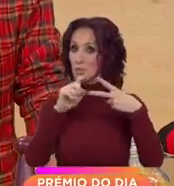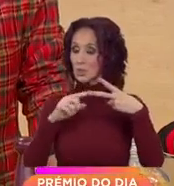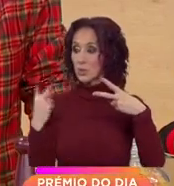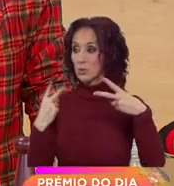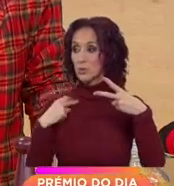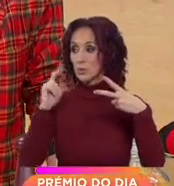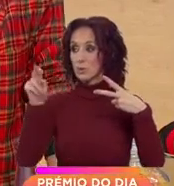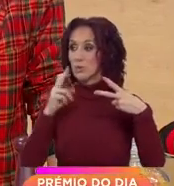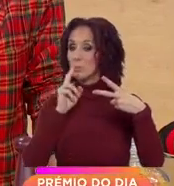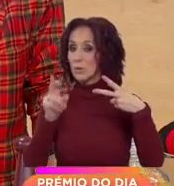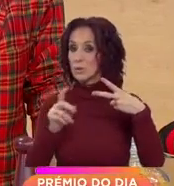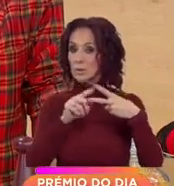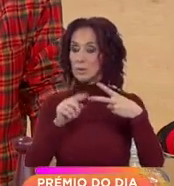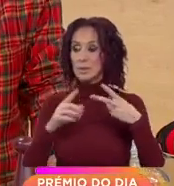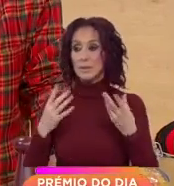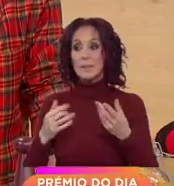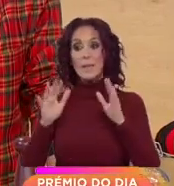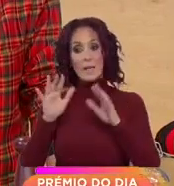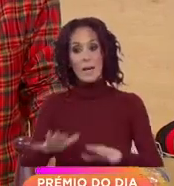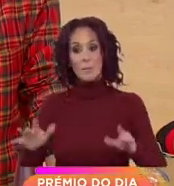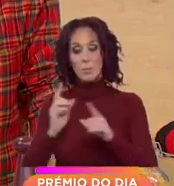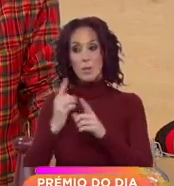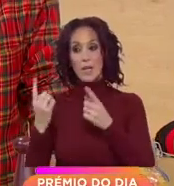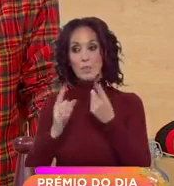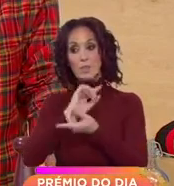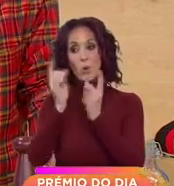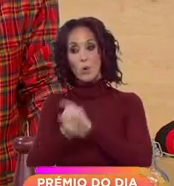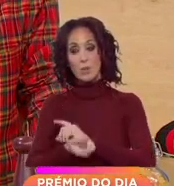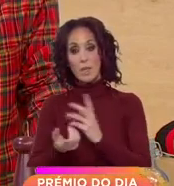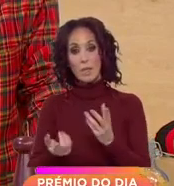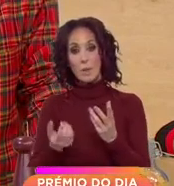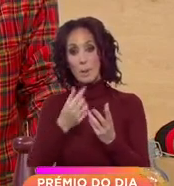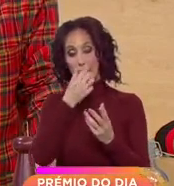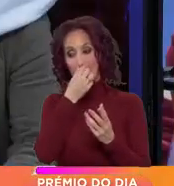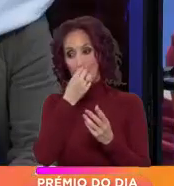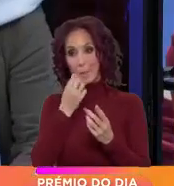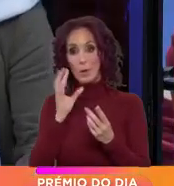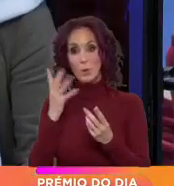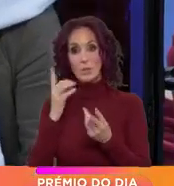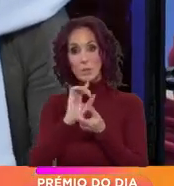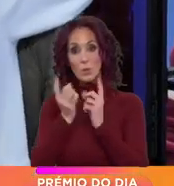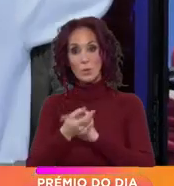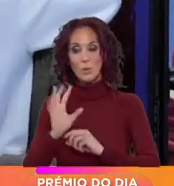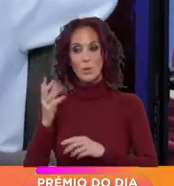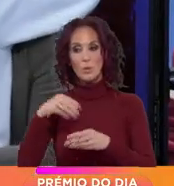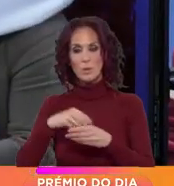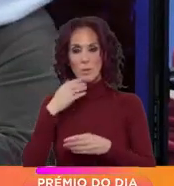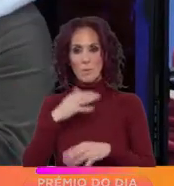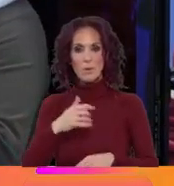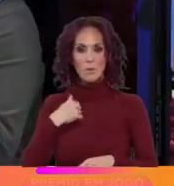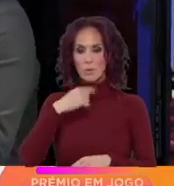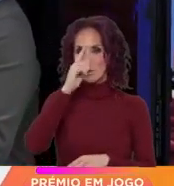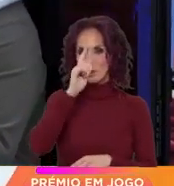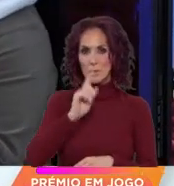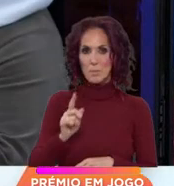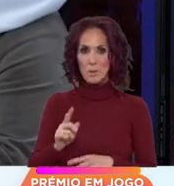calma, porque às vezes as coisas viram-se contra nós próprios e aquilo que se passou é muito mau. Eu não tinha a mínima noção,